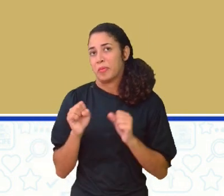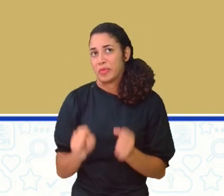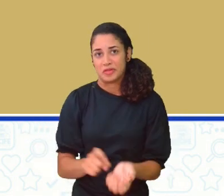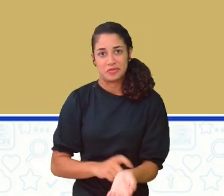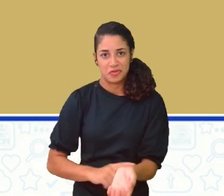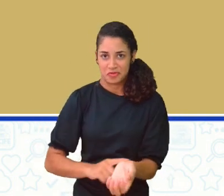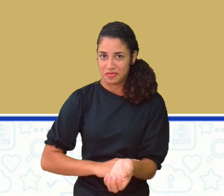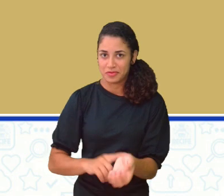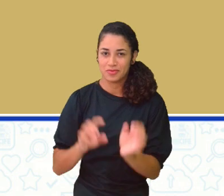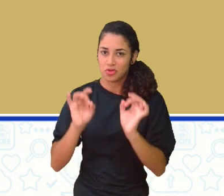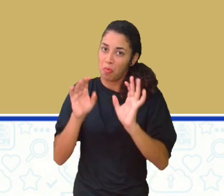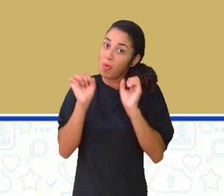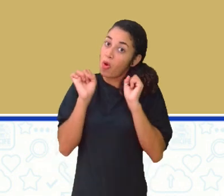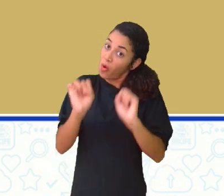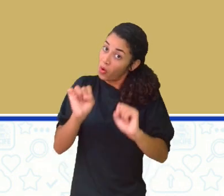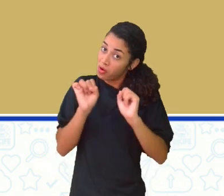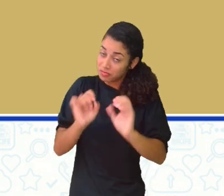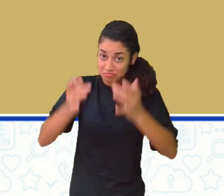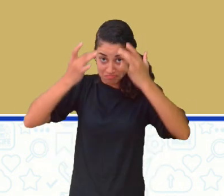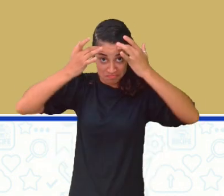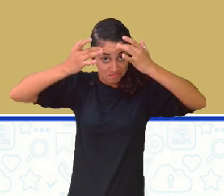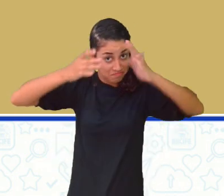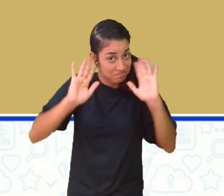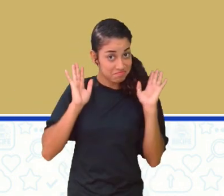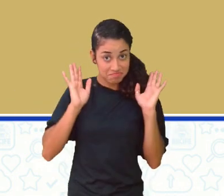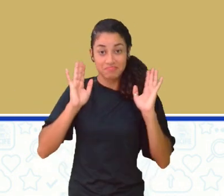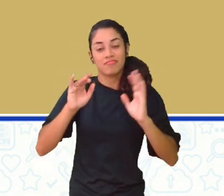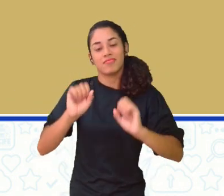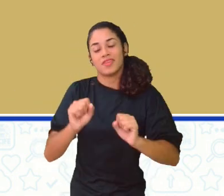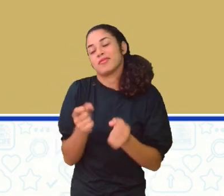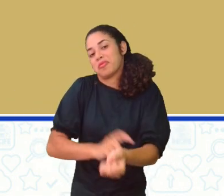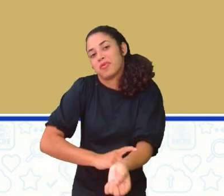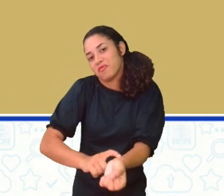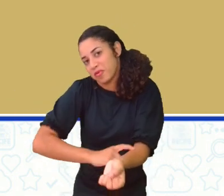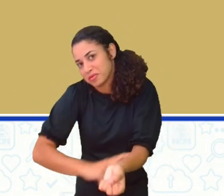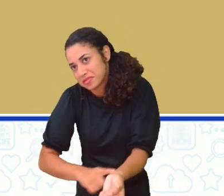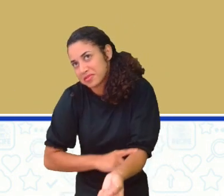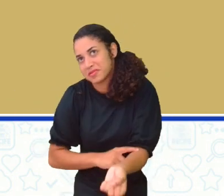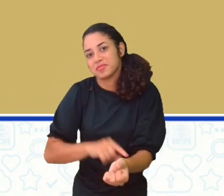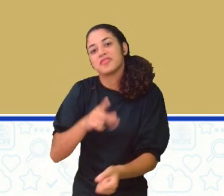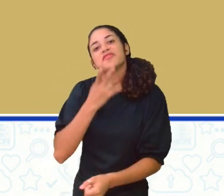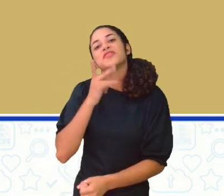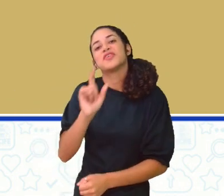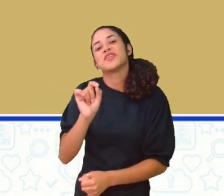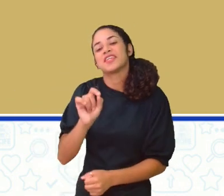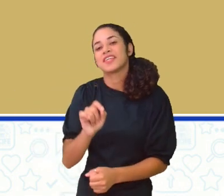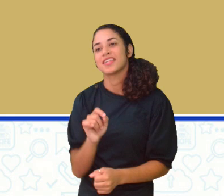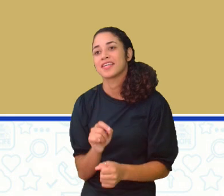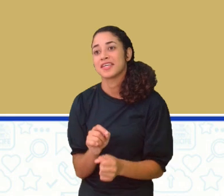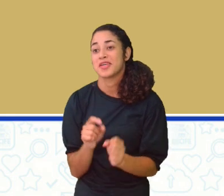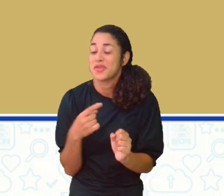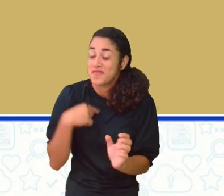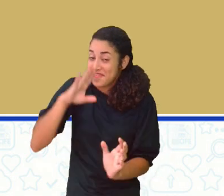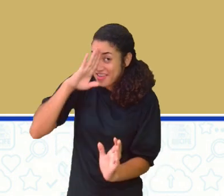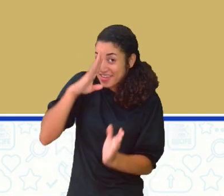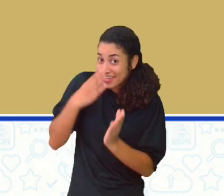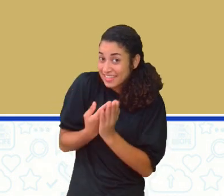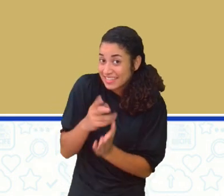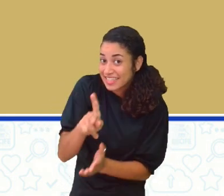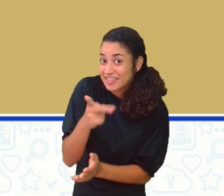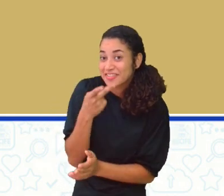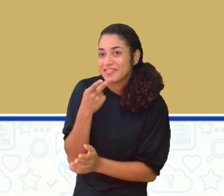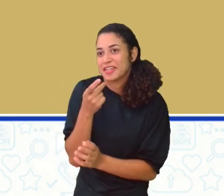nervosismo, levantando hipótese, tá, pessoal? O nervosismo, não é? Ela falou, eu acredito que ela até deu